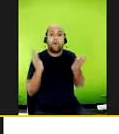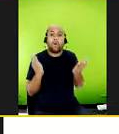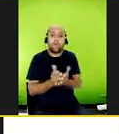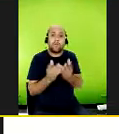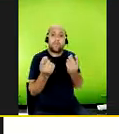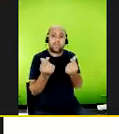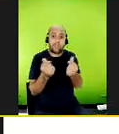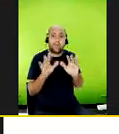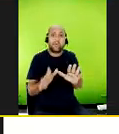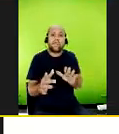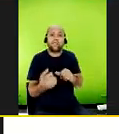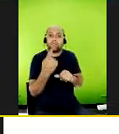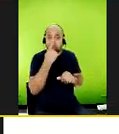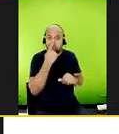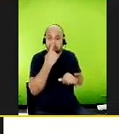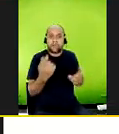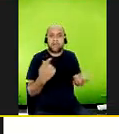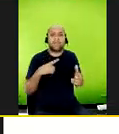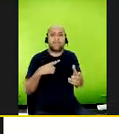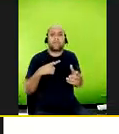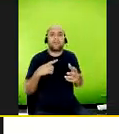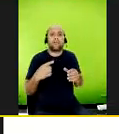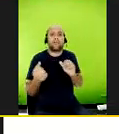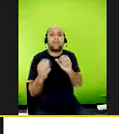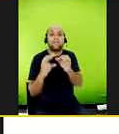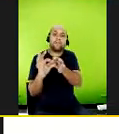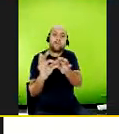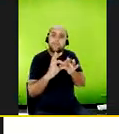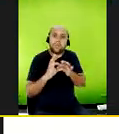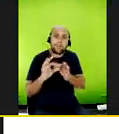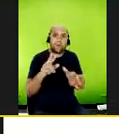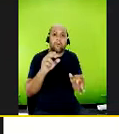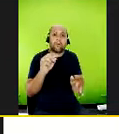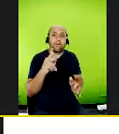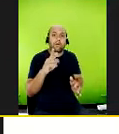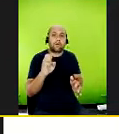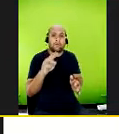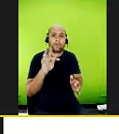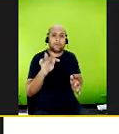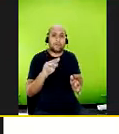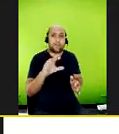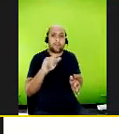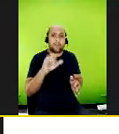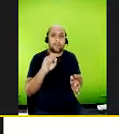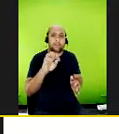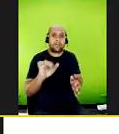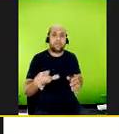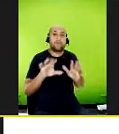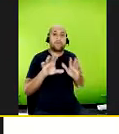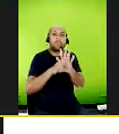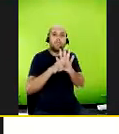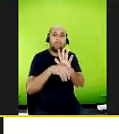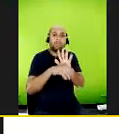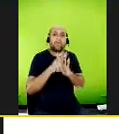afetivamente não estavam em vulnerabilidade tem o Robert Castel ele tem um conceito de risco e vulnerabilidade que eu o Méson